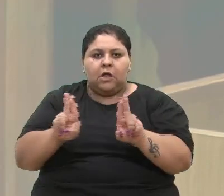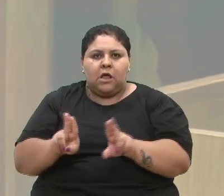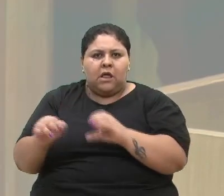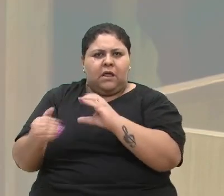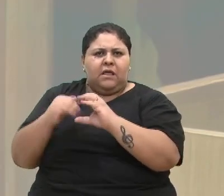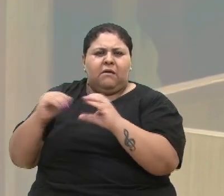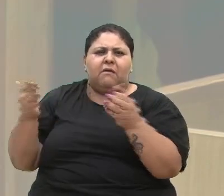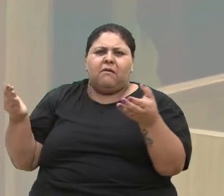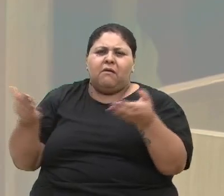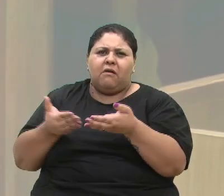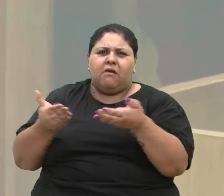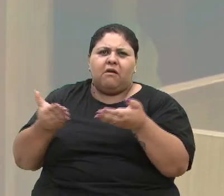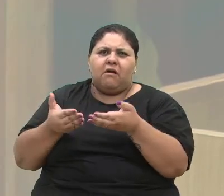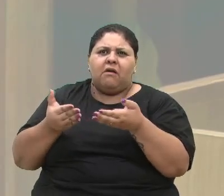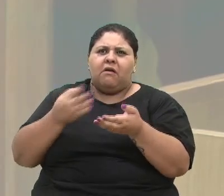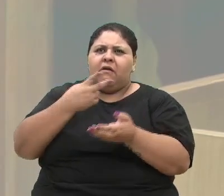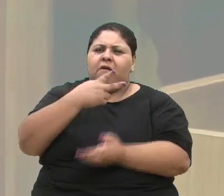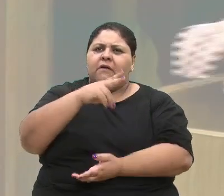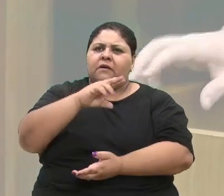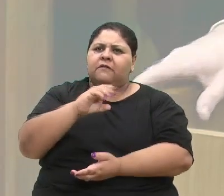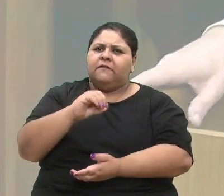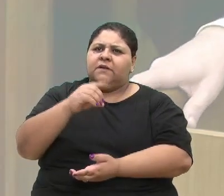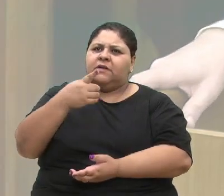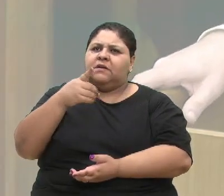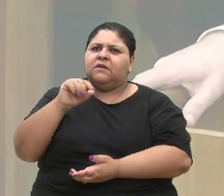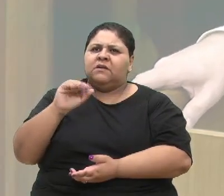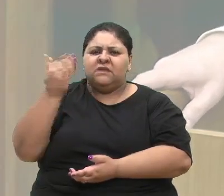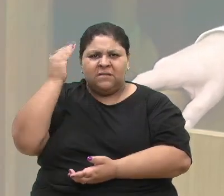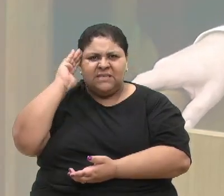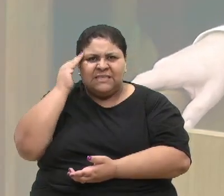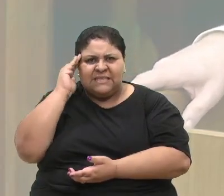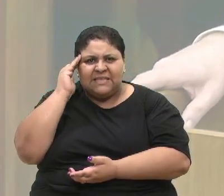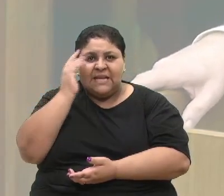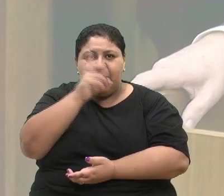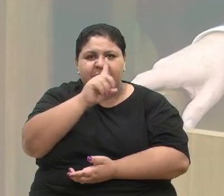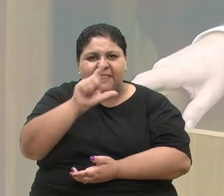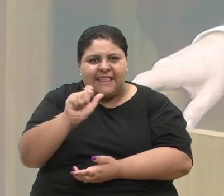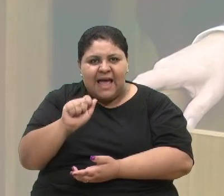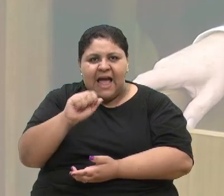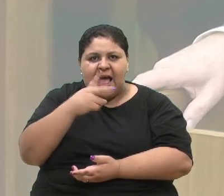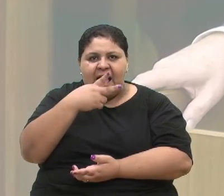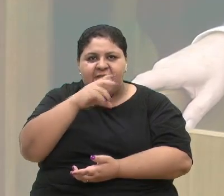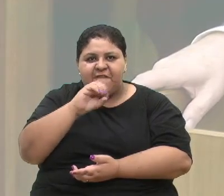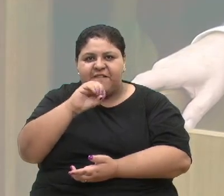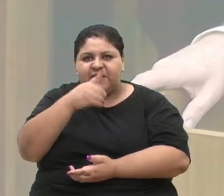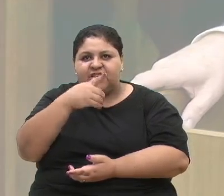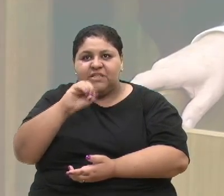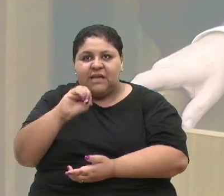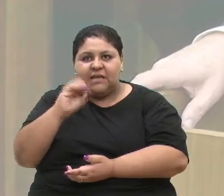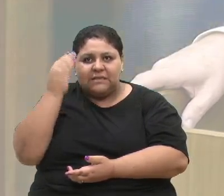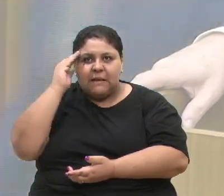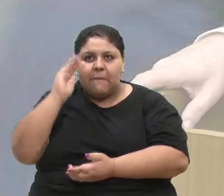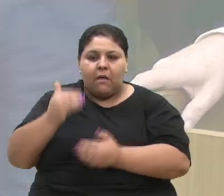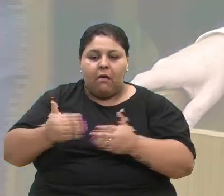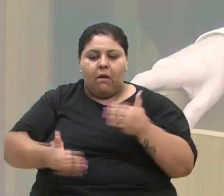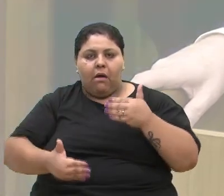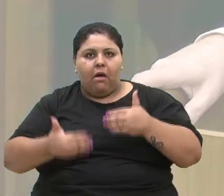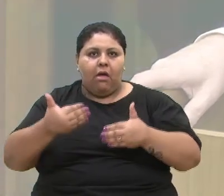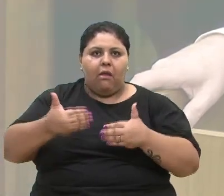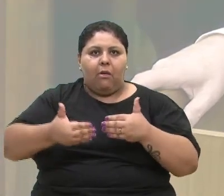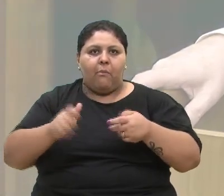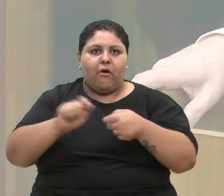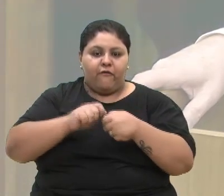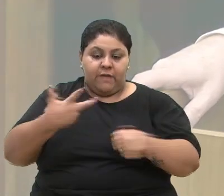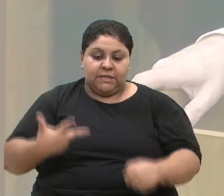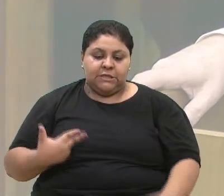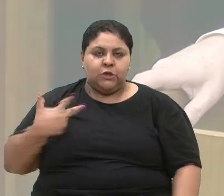fevereiro, o Da Vinci 10. Você sabe o que é o Da Vinci 10? É um robô que faz cirurgias